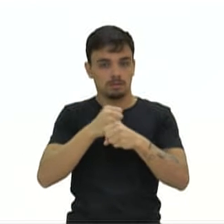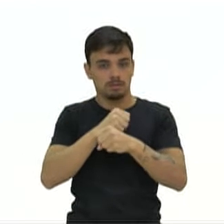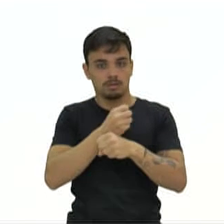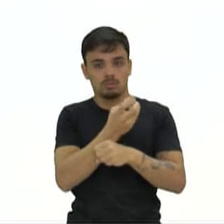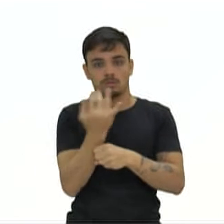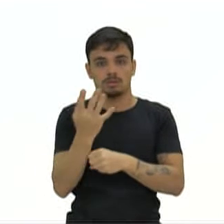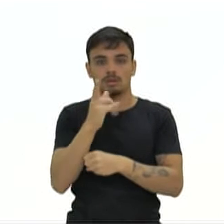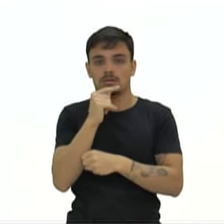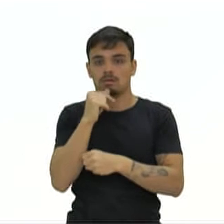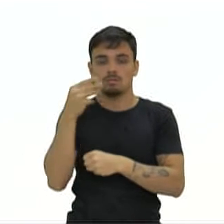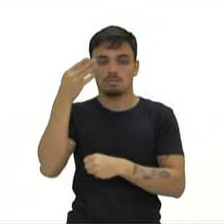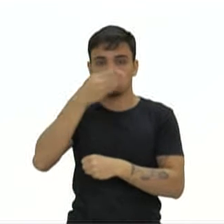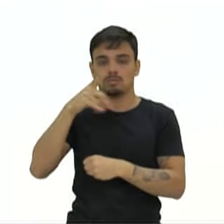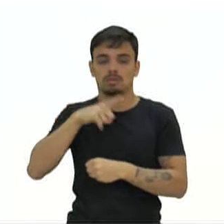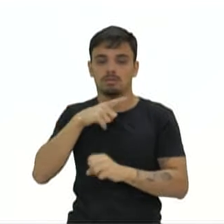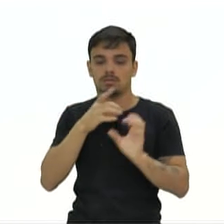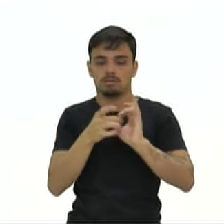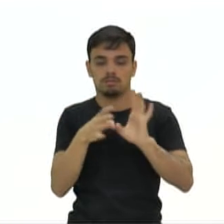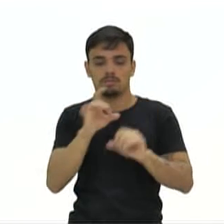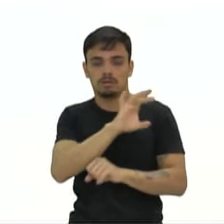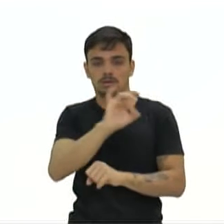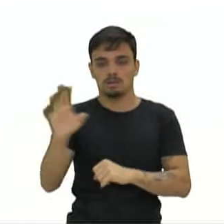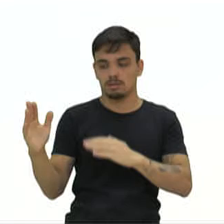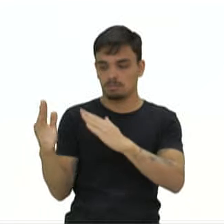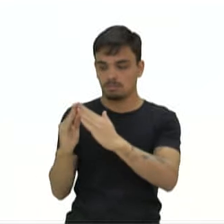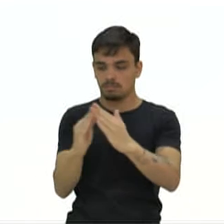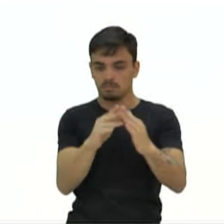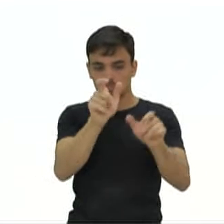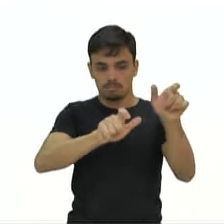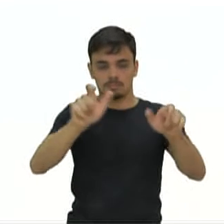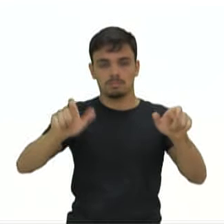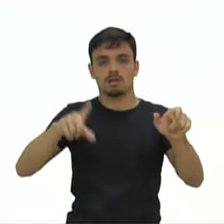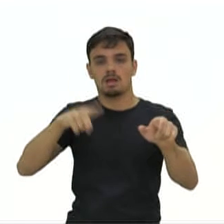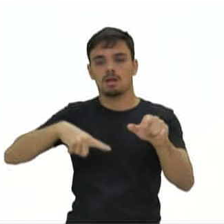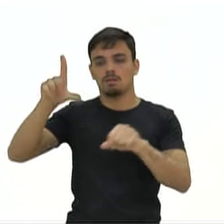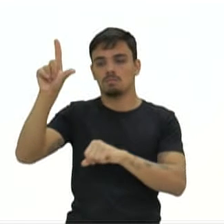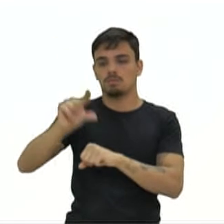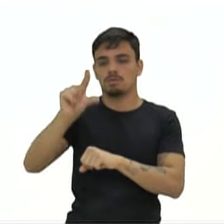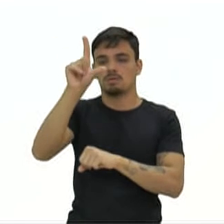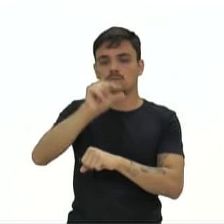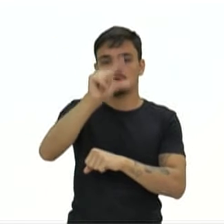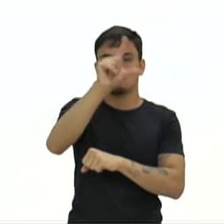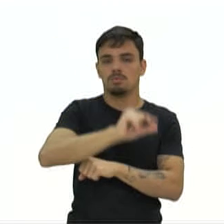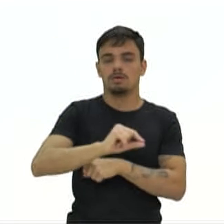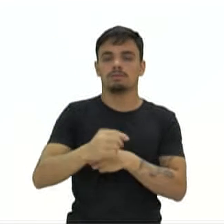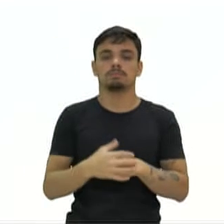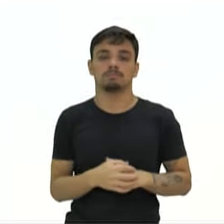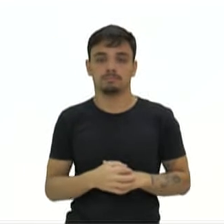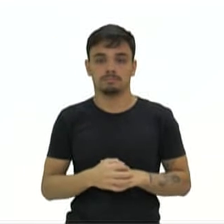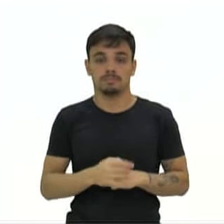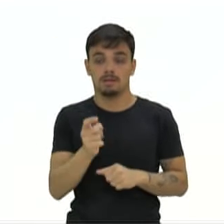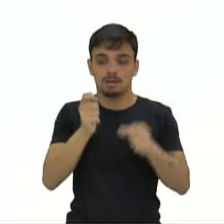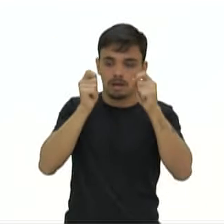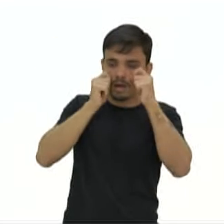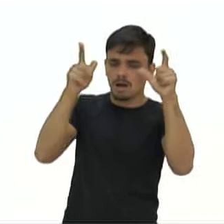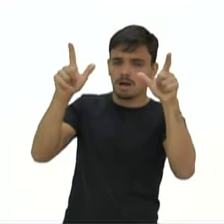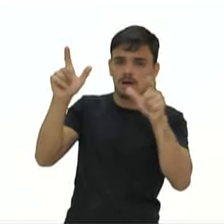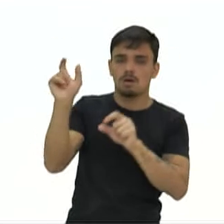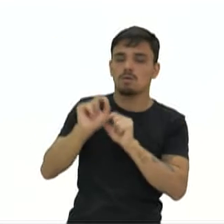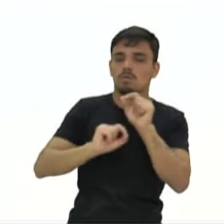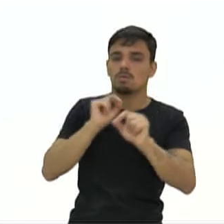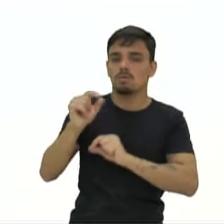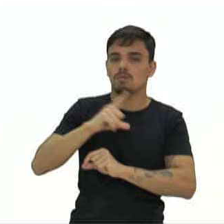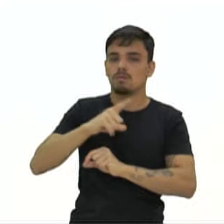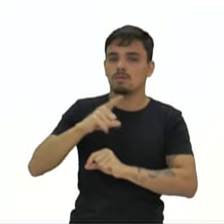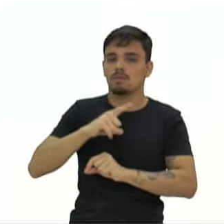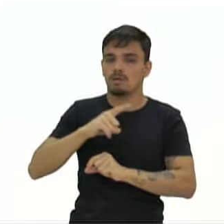água doce disponível para cada habitante será drasticamente reduzida. Com este alerta, você vai elaborar